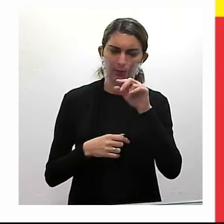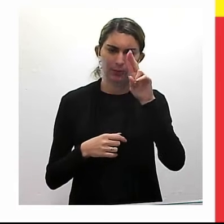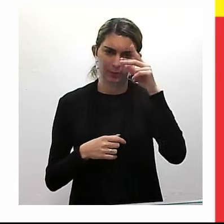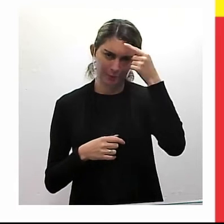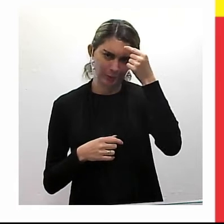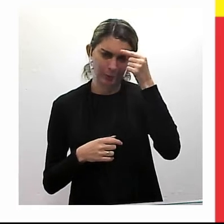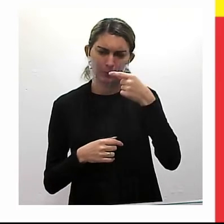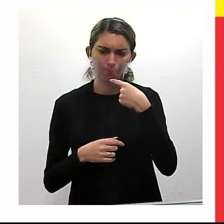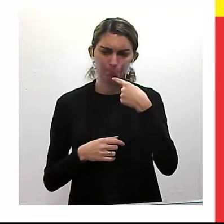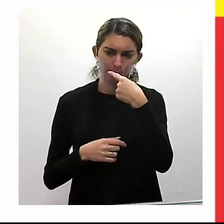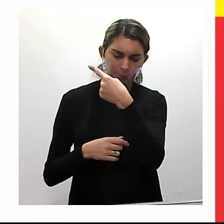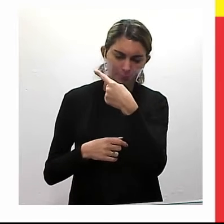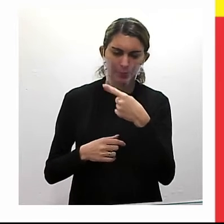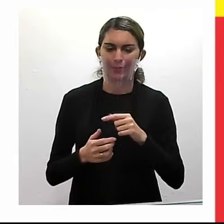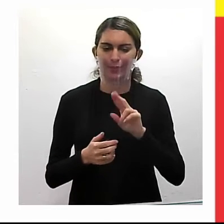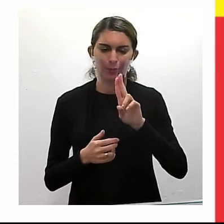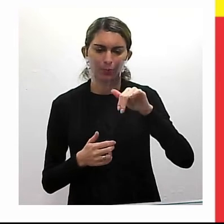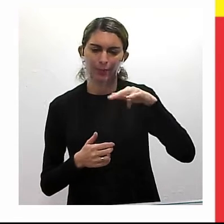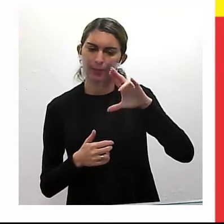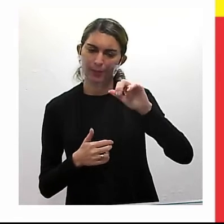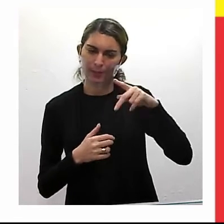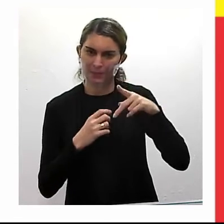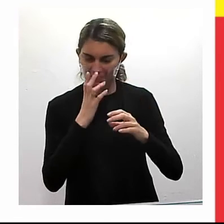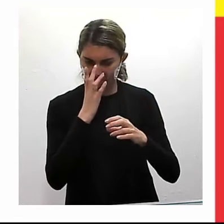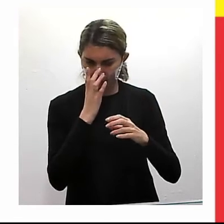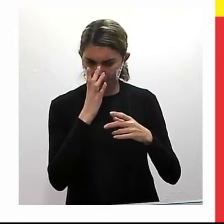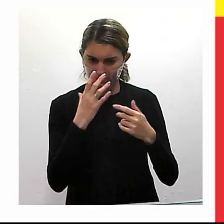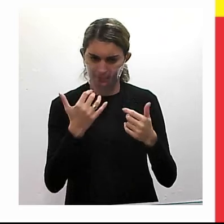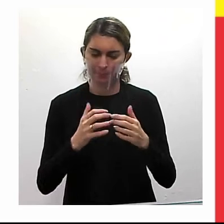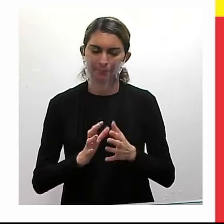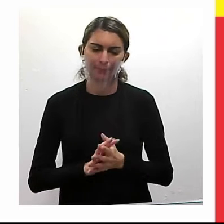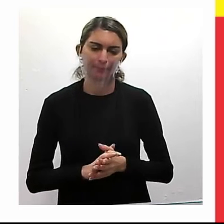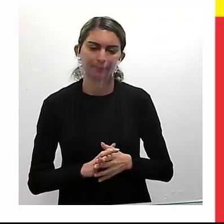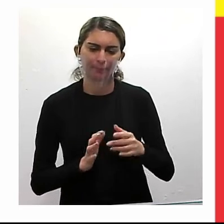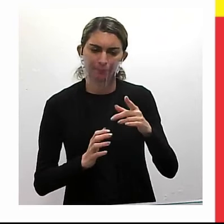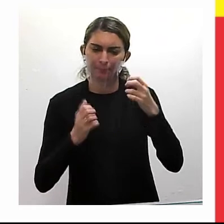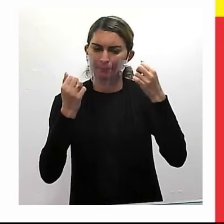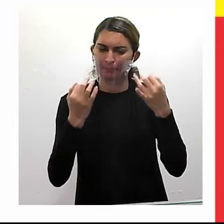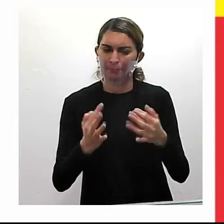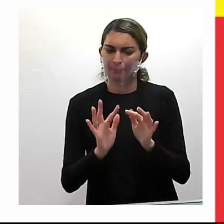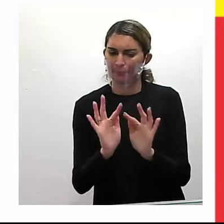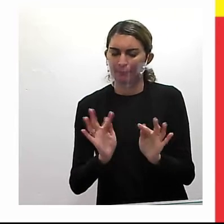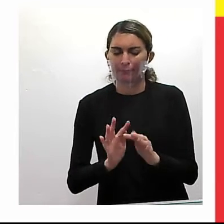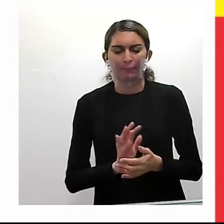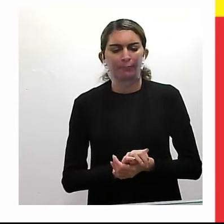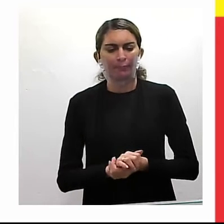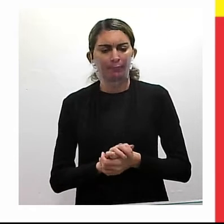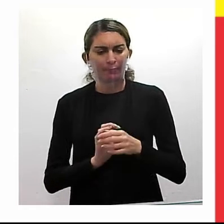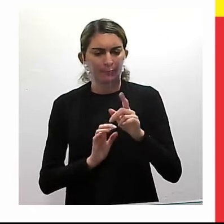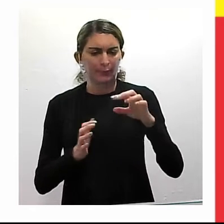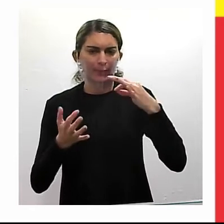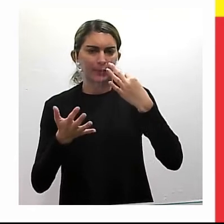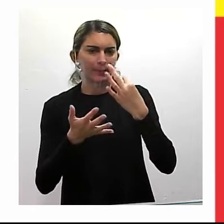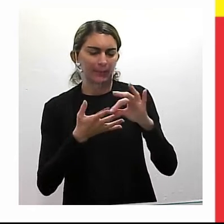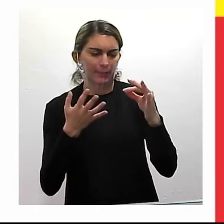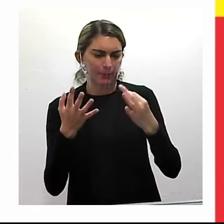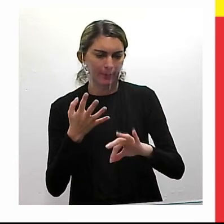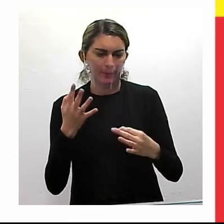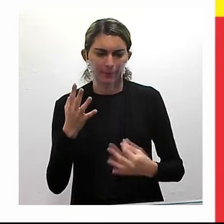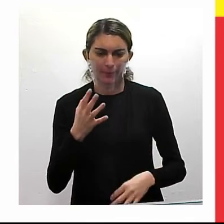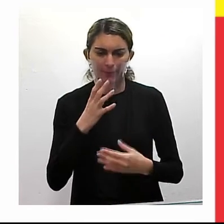Bem pertinho aqui da gente do Recife, da Unicap, Universidade Católica. Ele diz o seguinte, ó, bem simples. Assinale